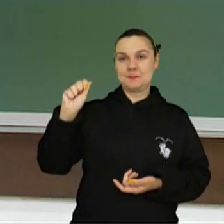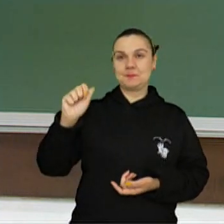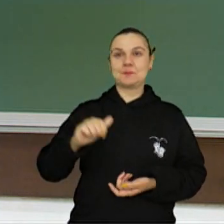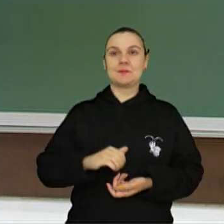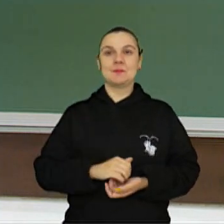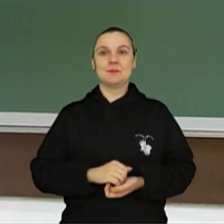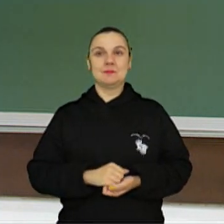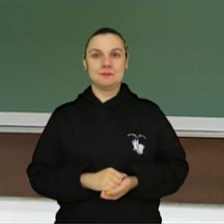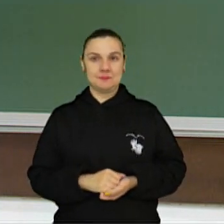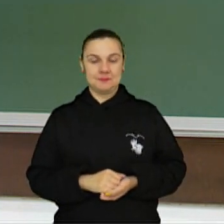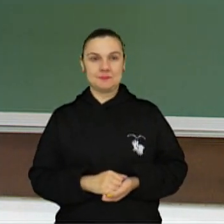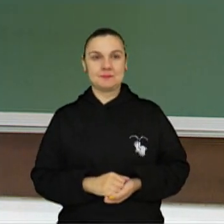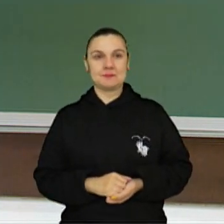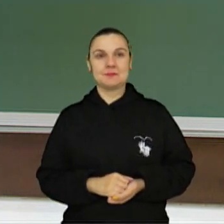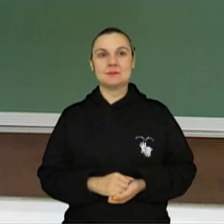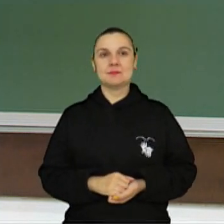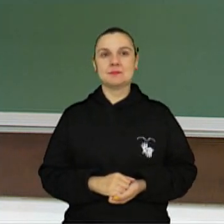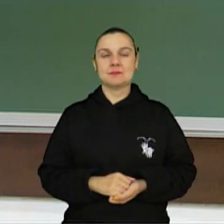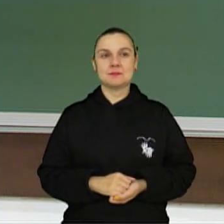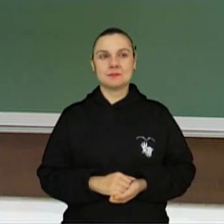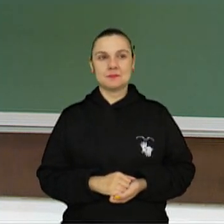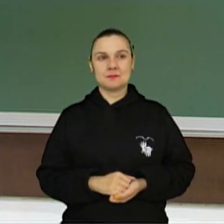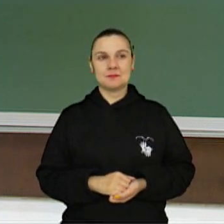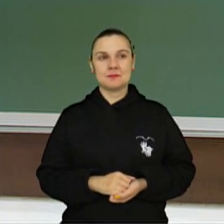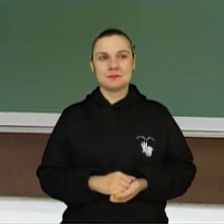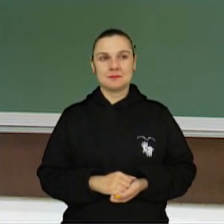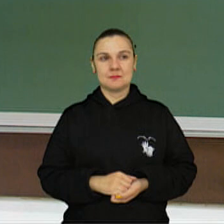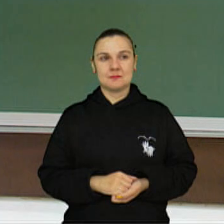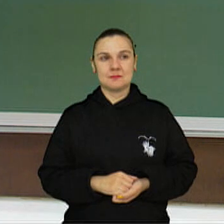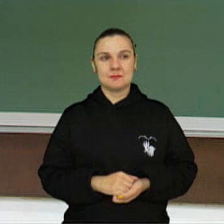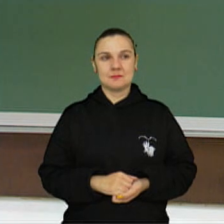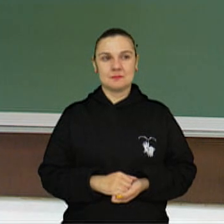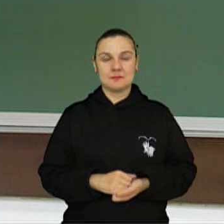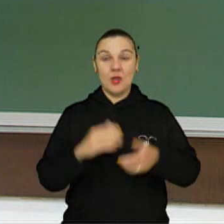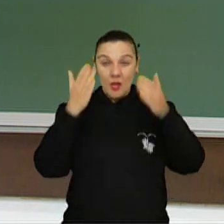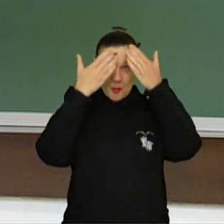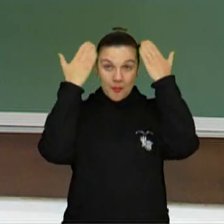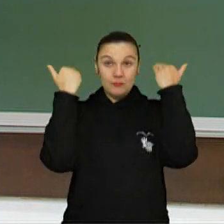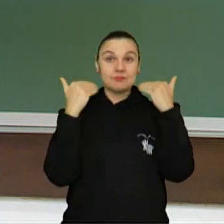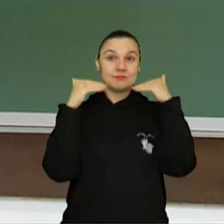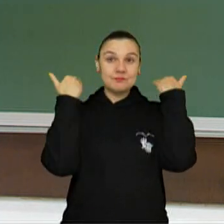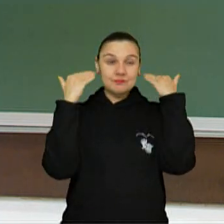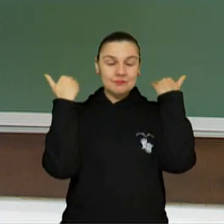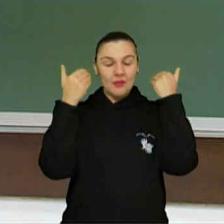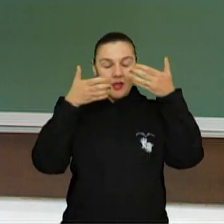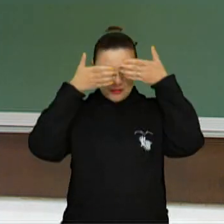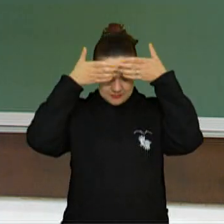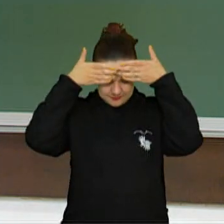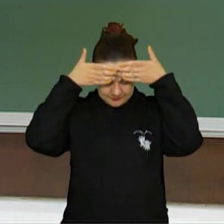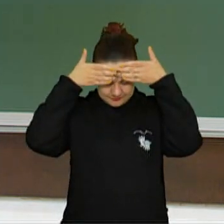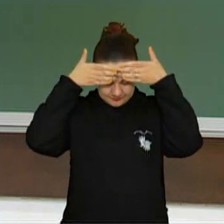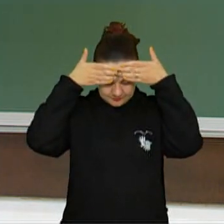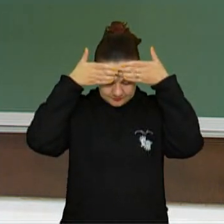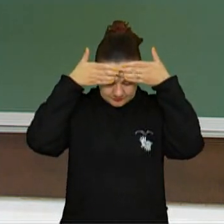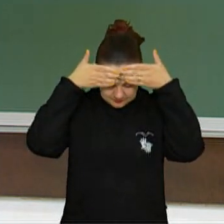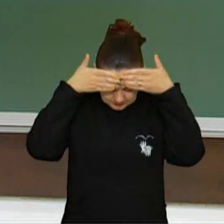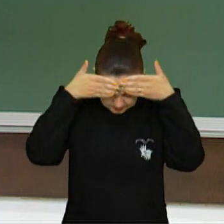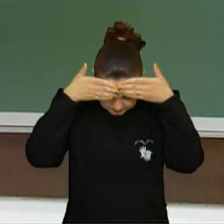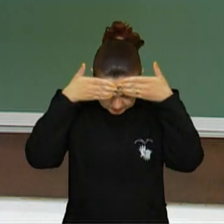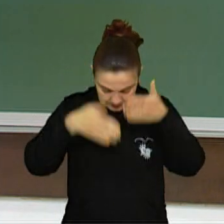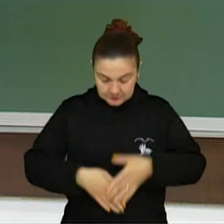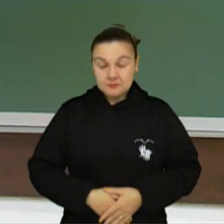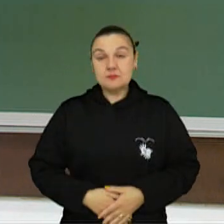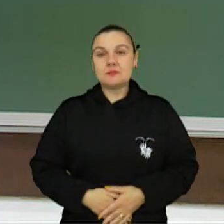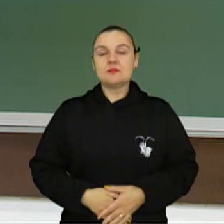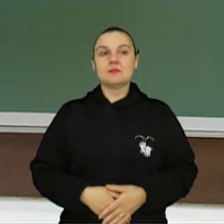isso, alternativa A. Ao lado temos aí a chica com o pelo corto, que está com a mão na frente. Frente aqui é